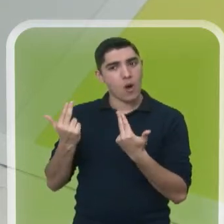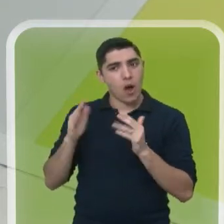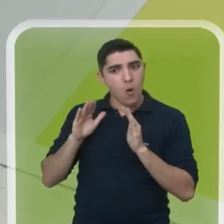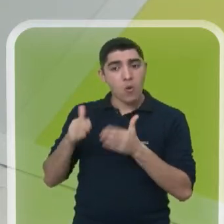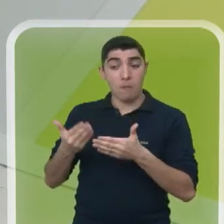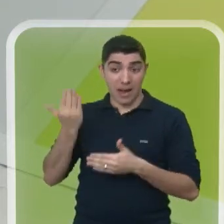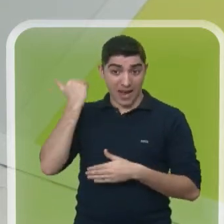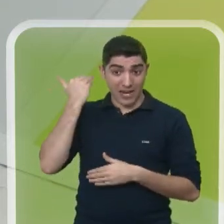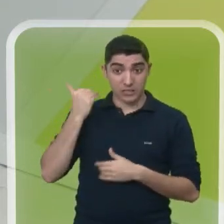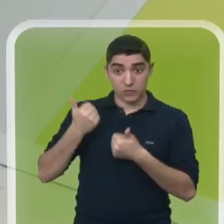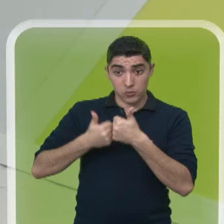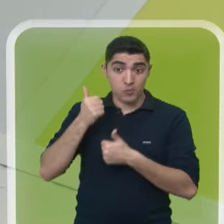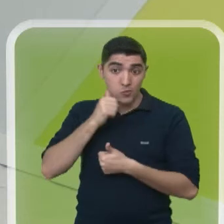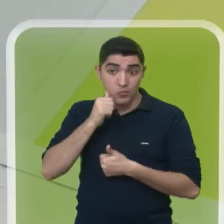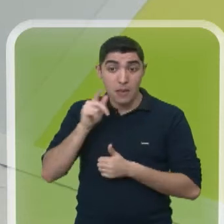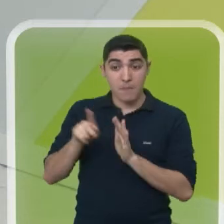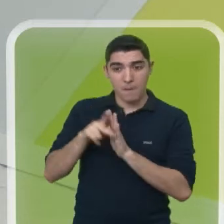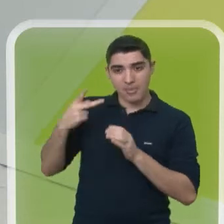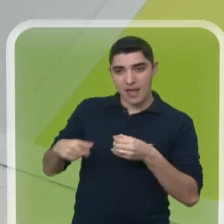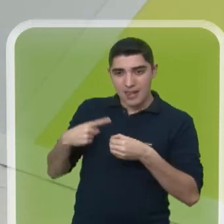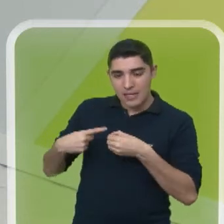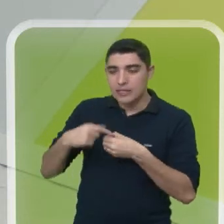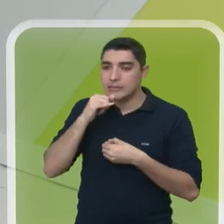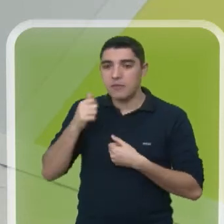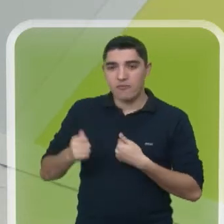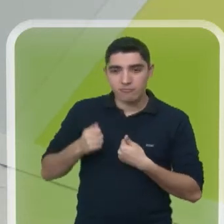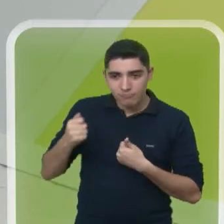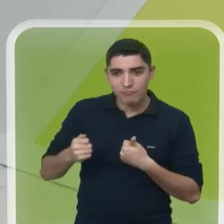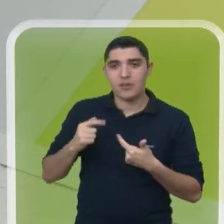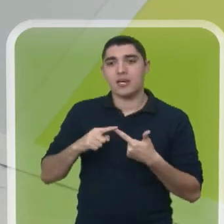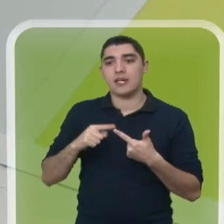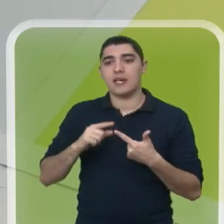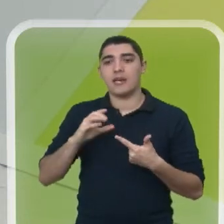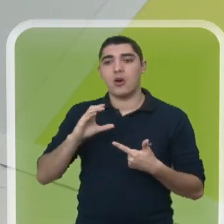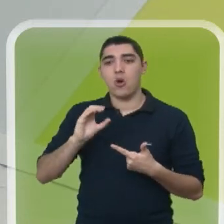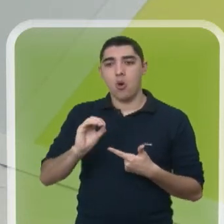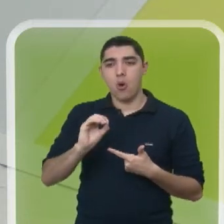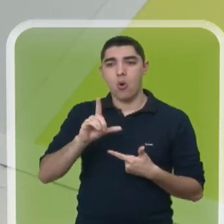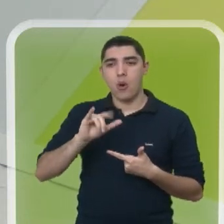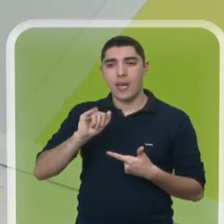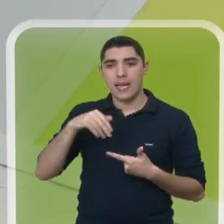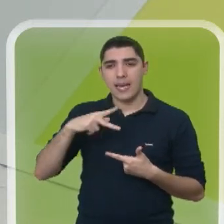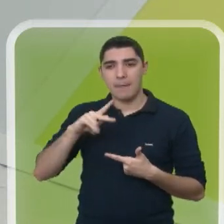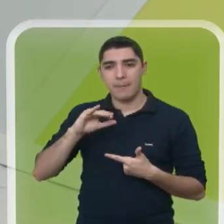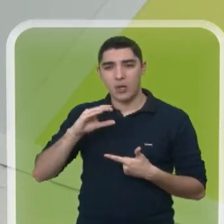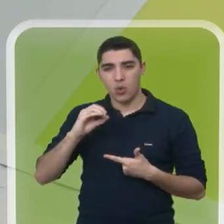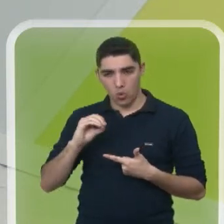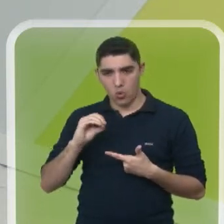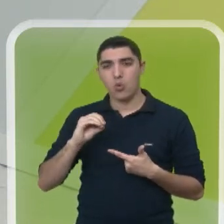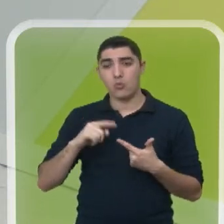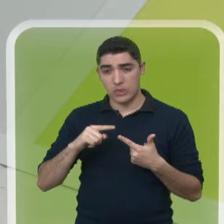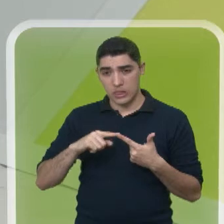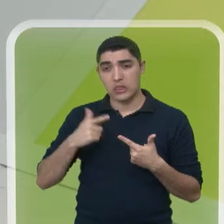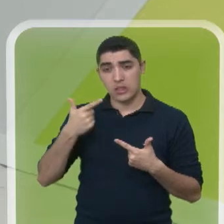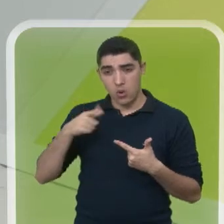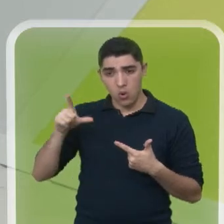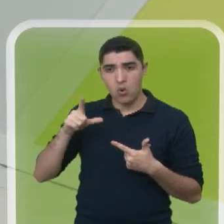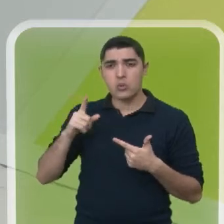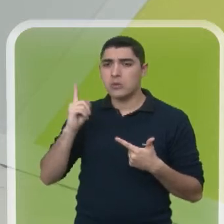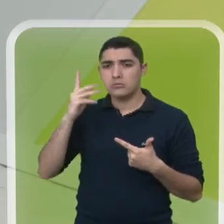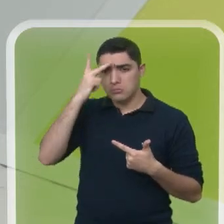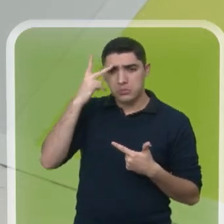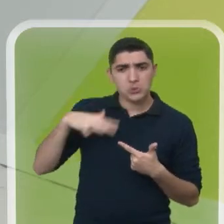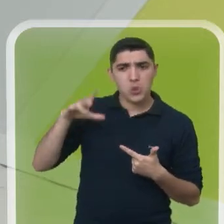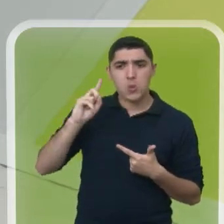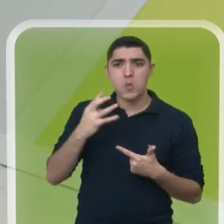o futebol feminino era dominado pelo interior. A Ferroviária dominava, o Centro Olímpico, que é um time que é da capital, mas é um time, digamos, desconhecido da grande